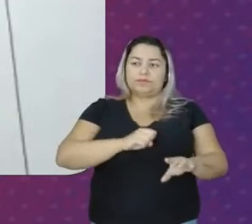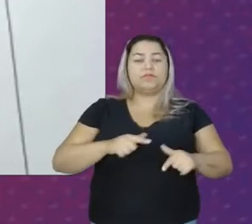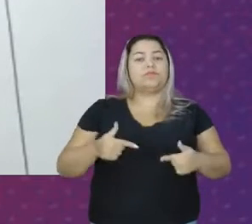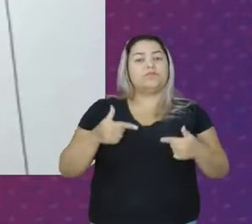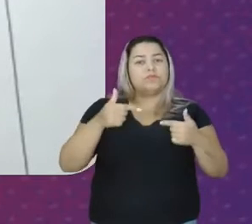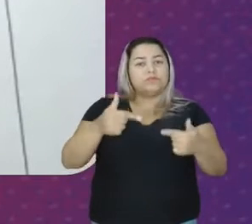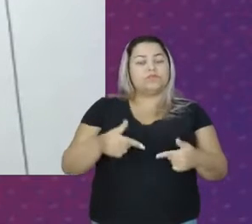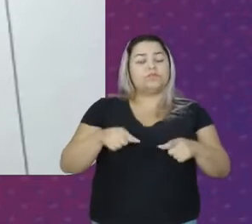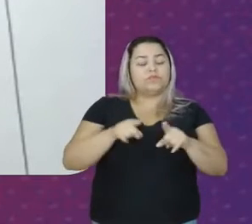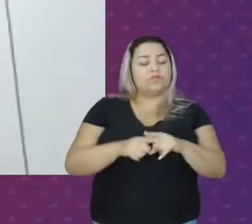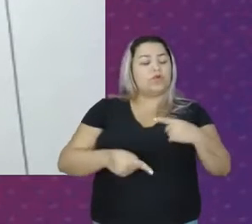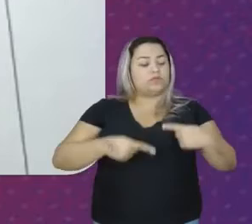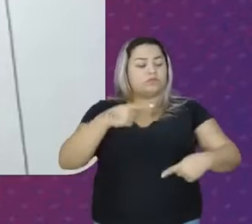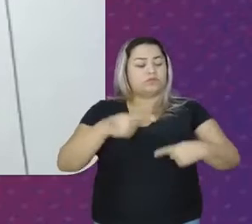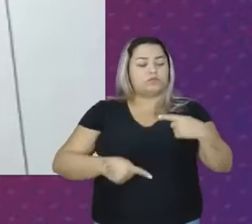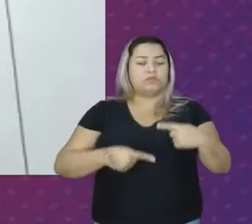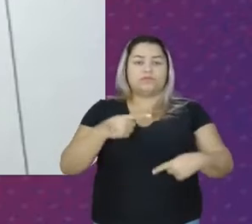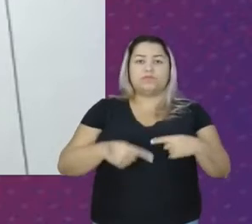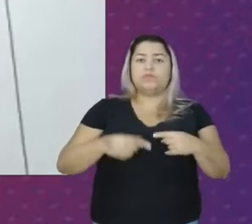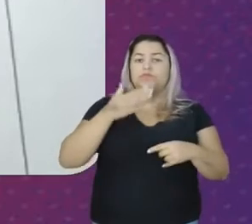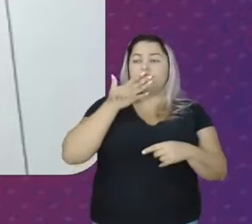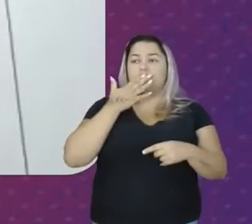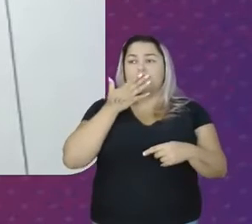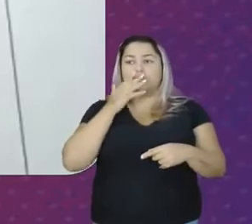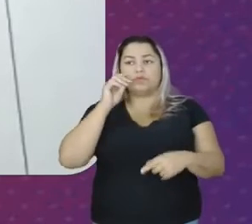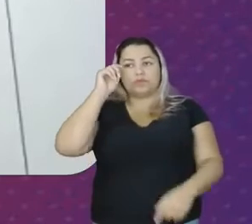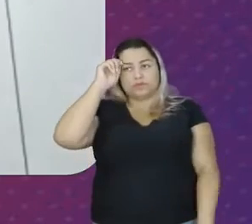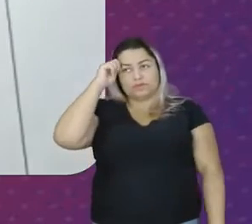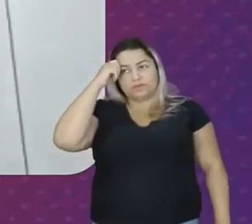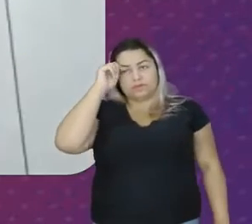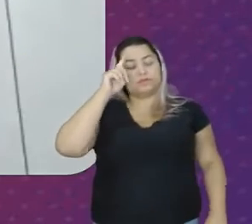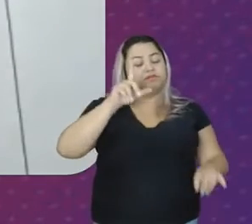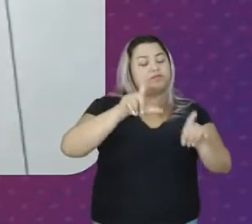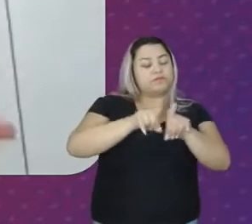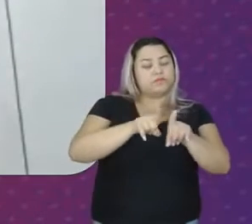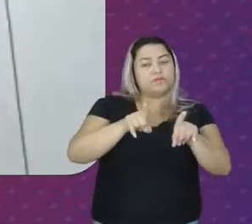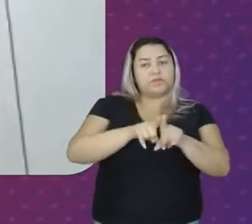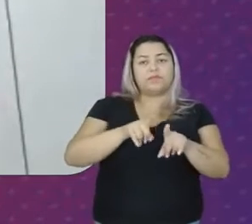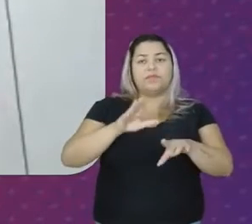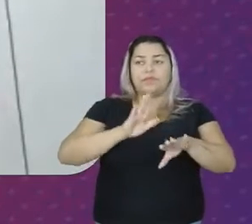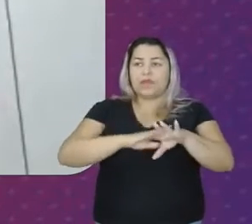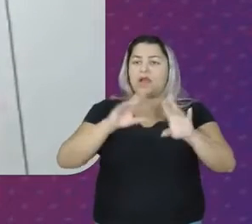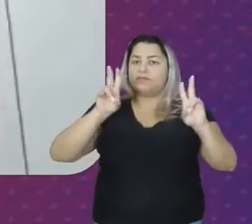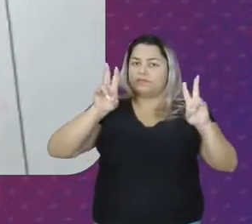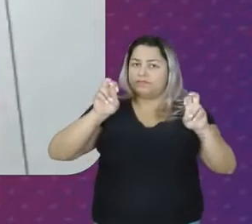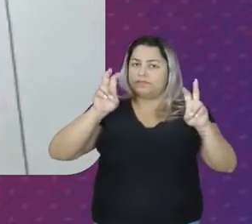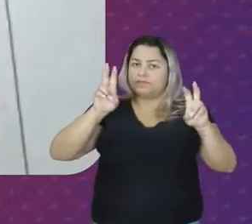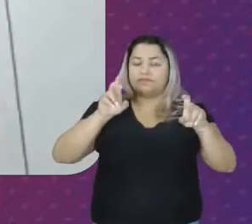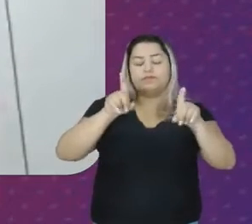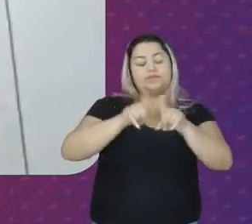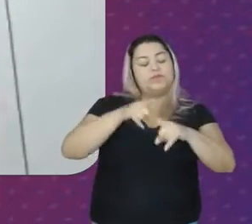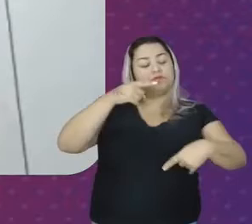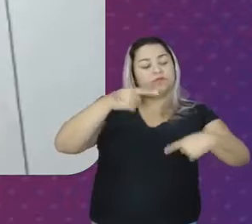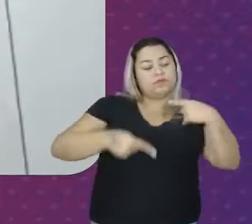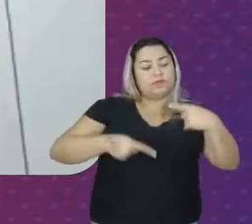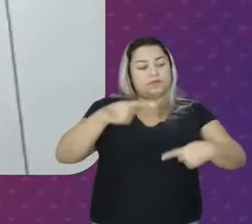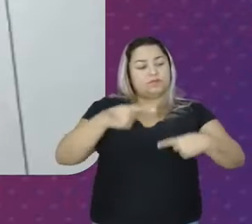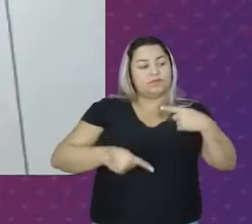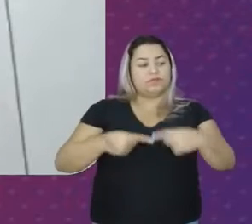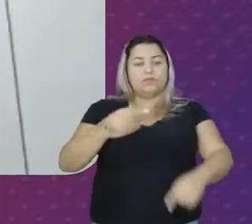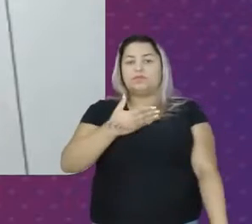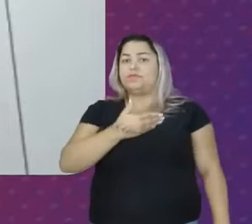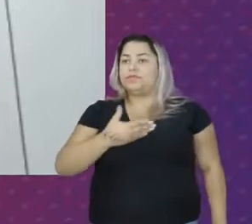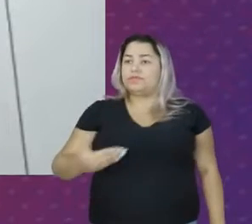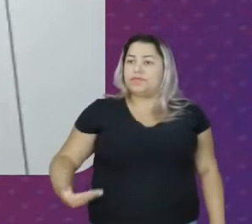violência política de gênero, raça e etnia, esse tema que tem estado cada vez mais presente no debate público